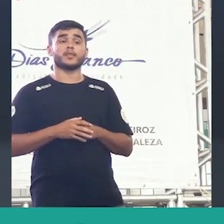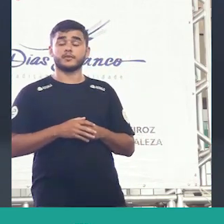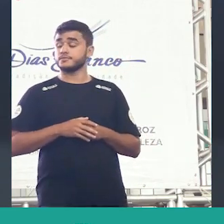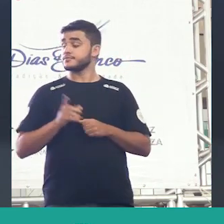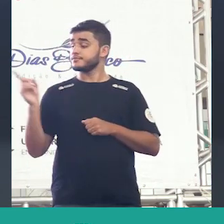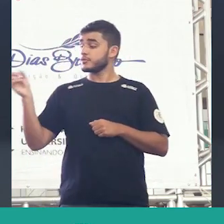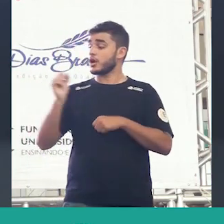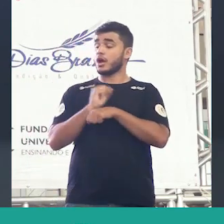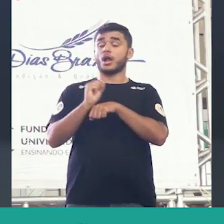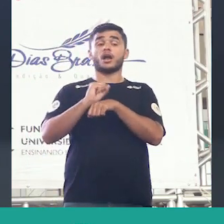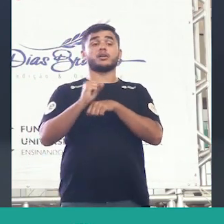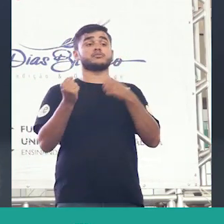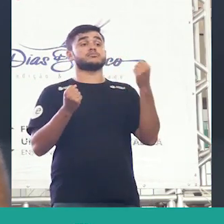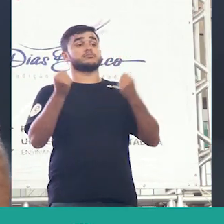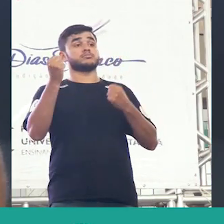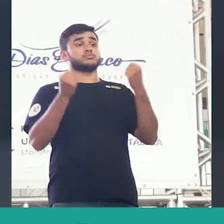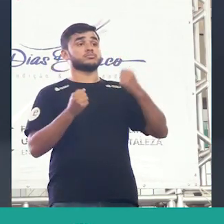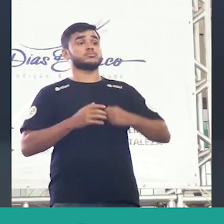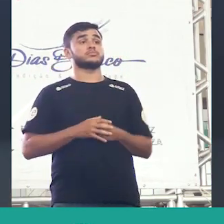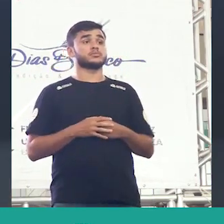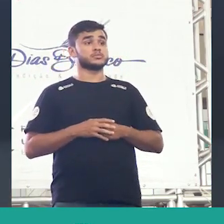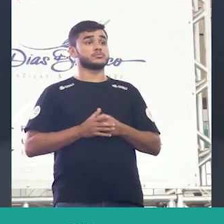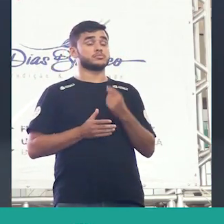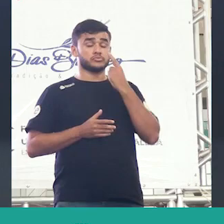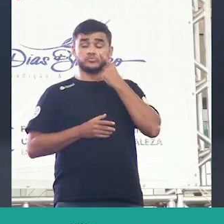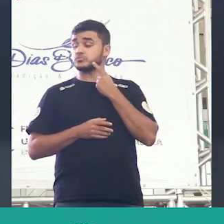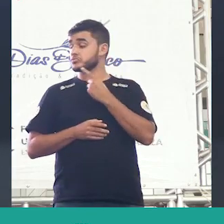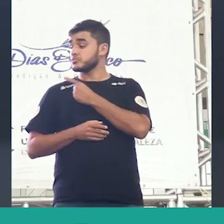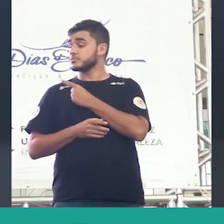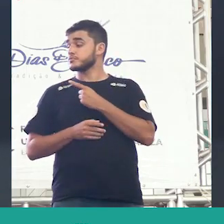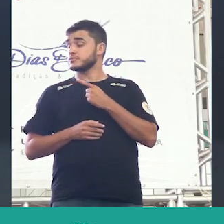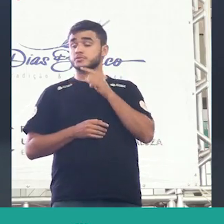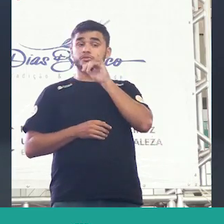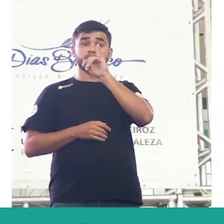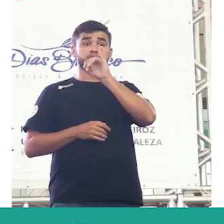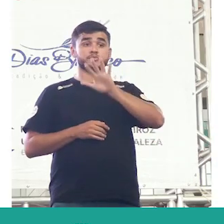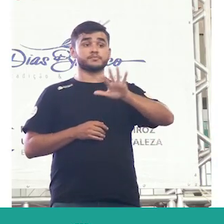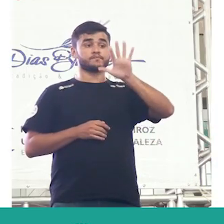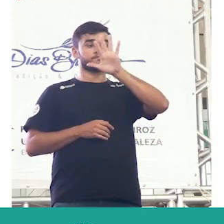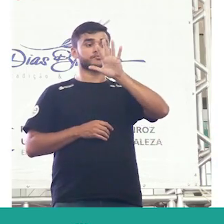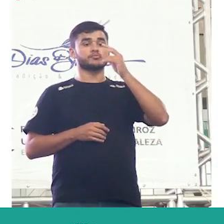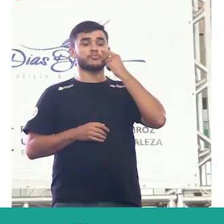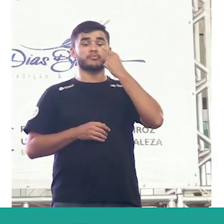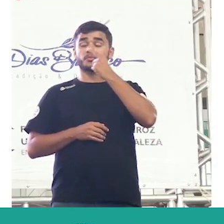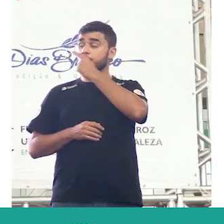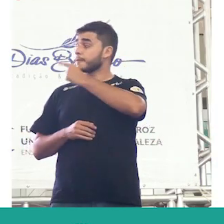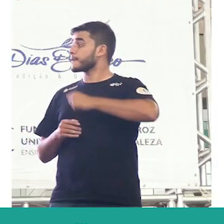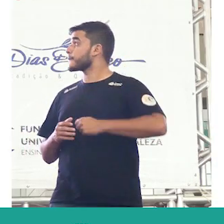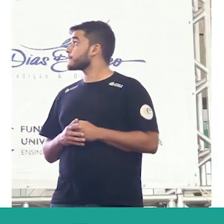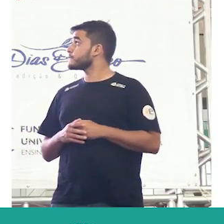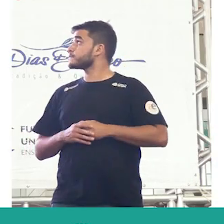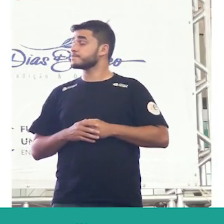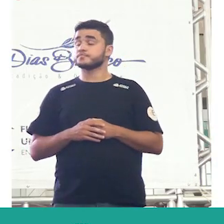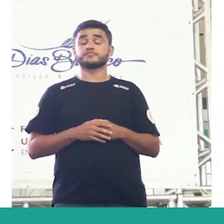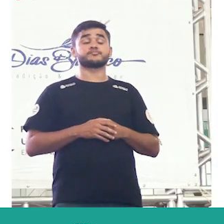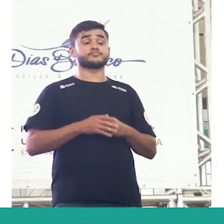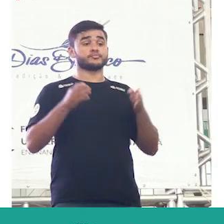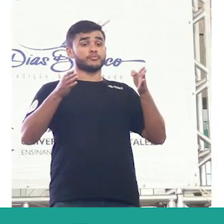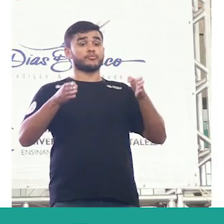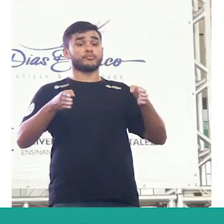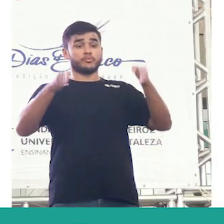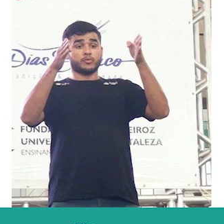vamos olhar para o carro. Vamos olhar para o carro que está aí no desenho. Está bem direitinho, galera, no desenho aí. Quem não quiser olhar para a tela. Quanto eu tenho